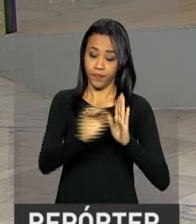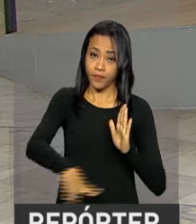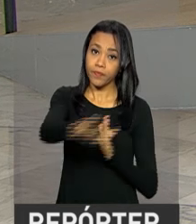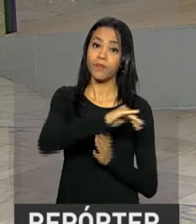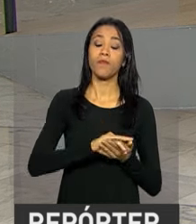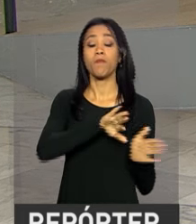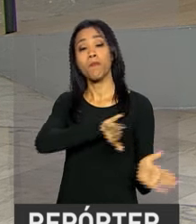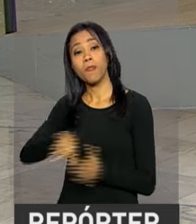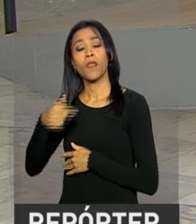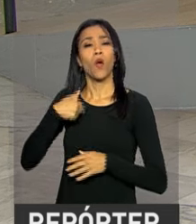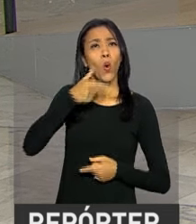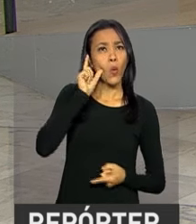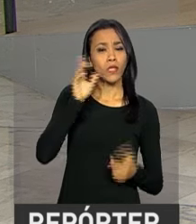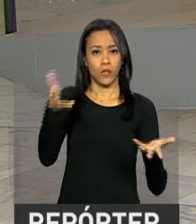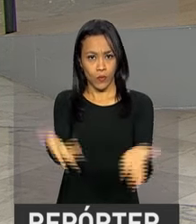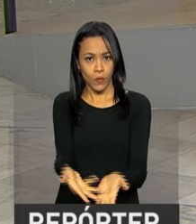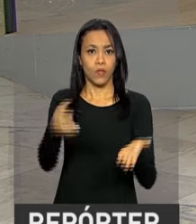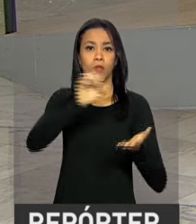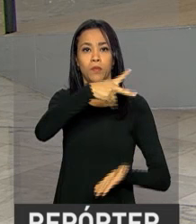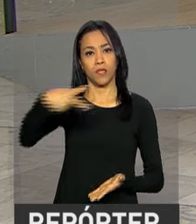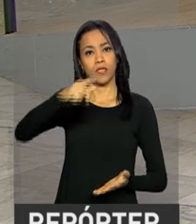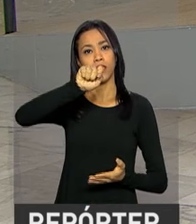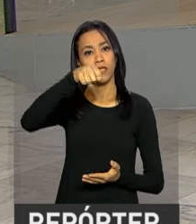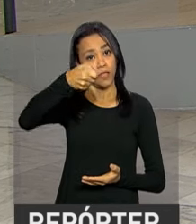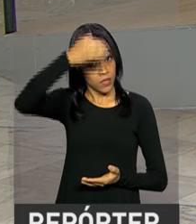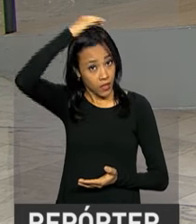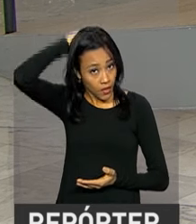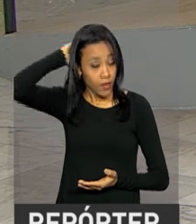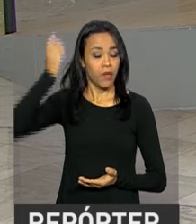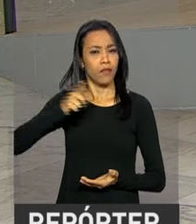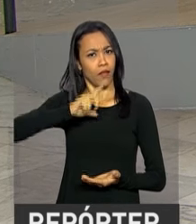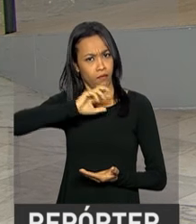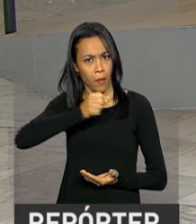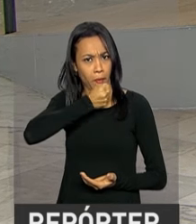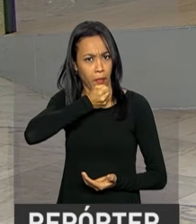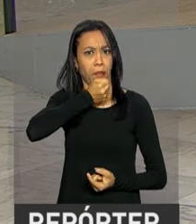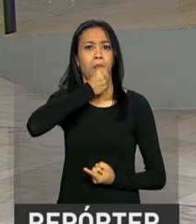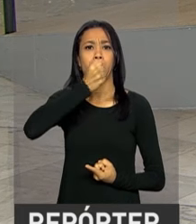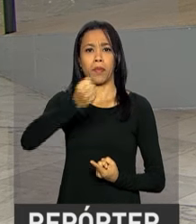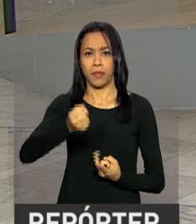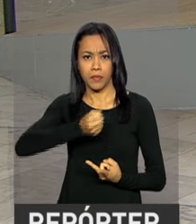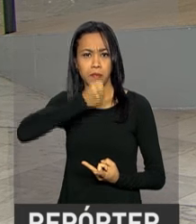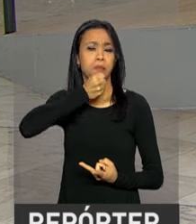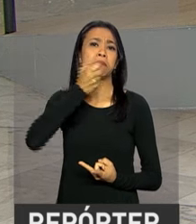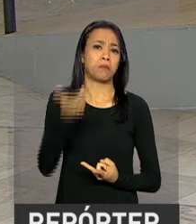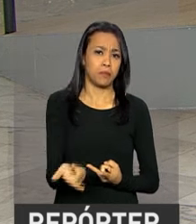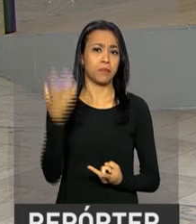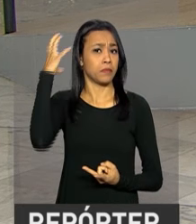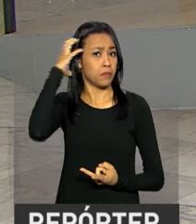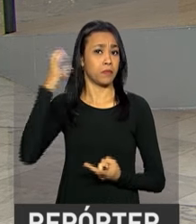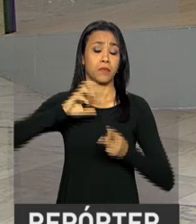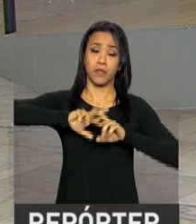Daniele entre ontem e hoje o presidente em exercício concedeu uma série de entrevistas a veículos de comunicação